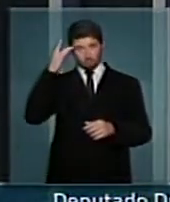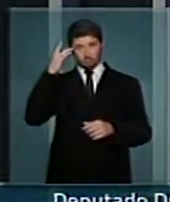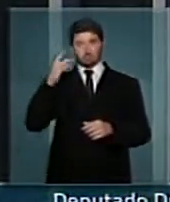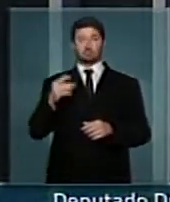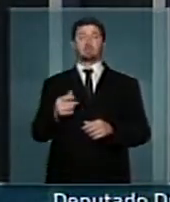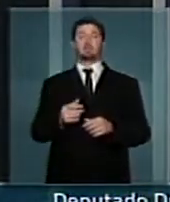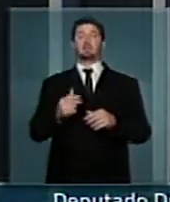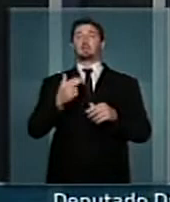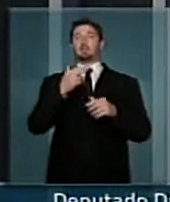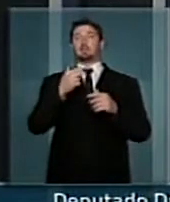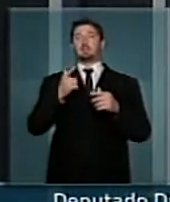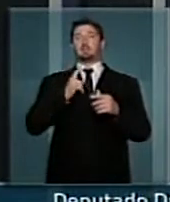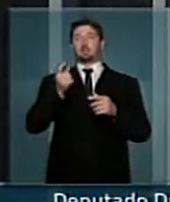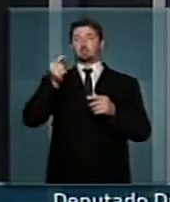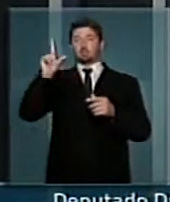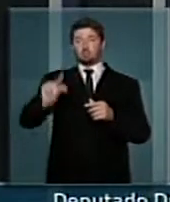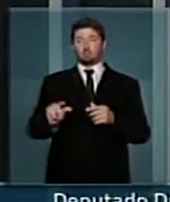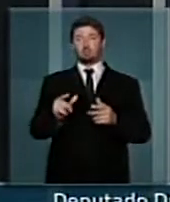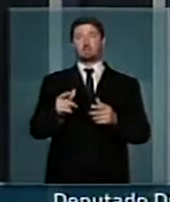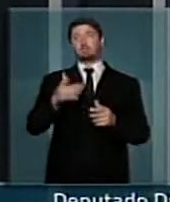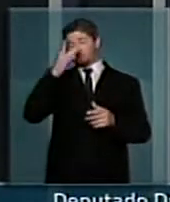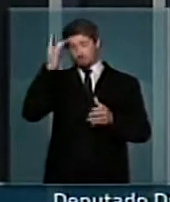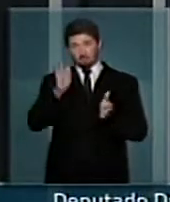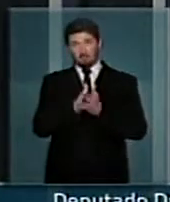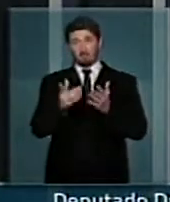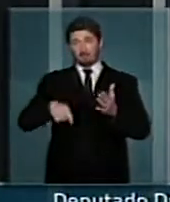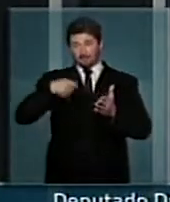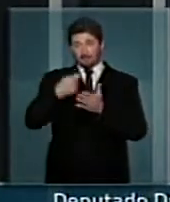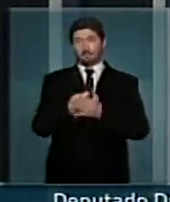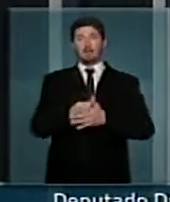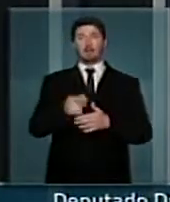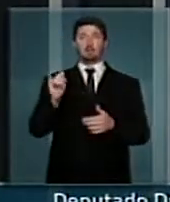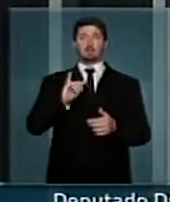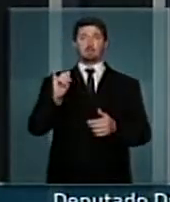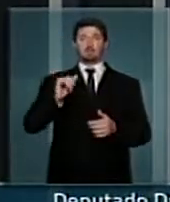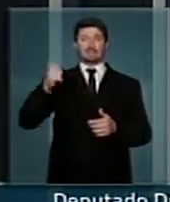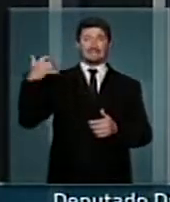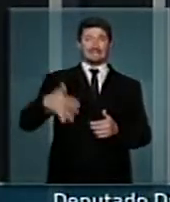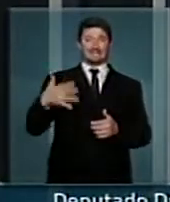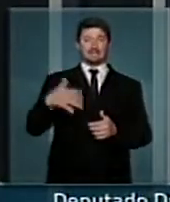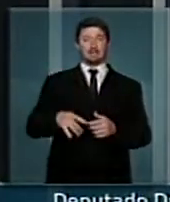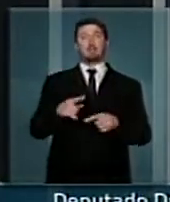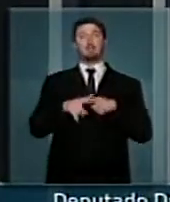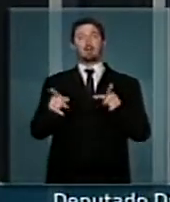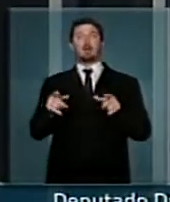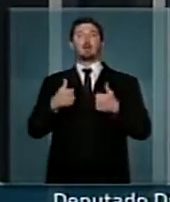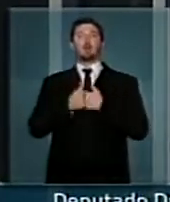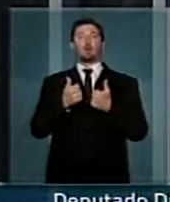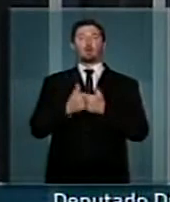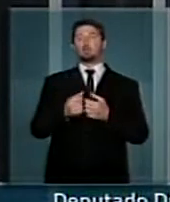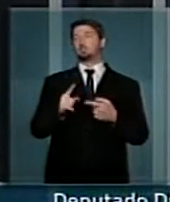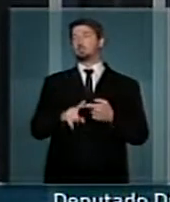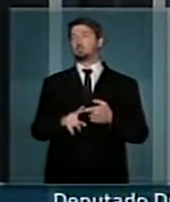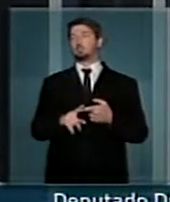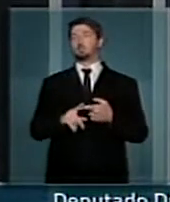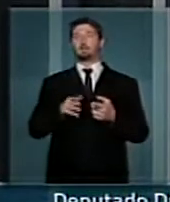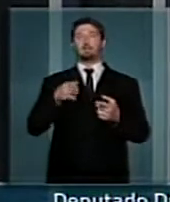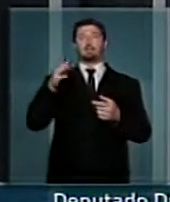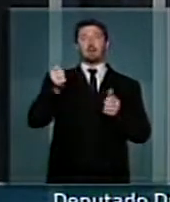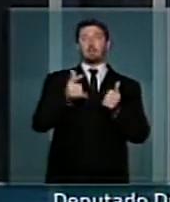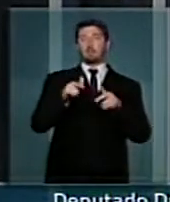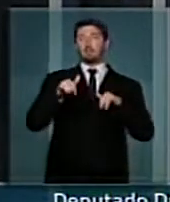menos podem, as pessoas mais pobres, que acabam pagando o imposto quando andam de ônibus, quando vão comprar as coisas